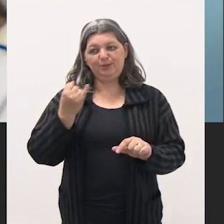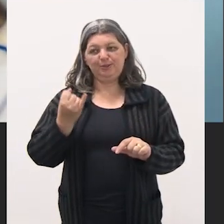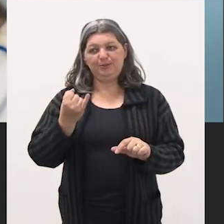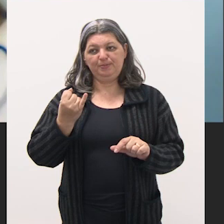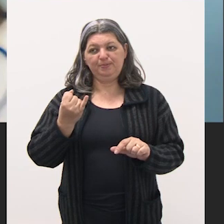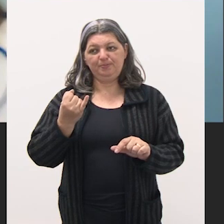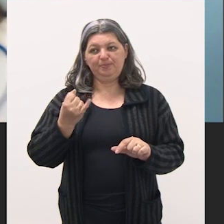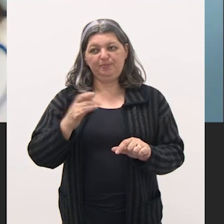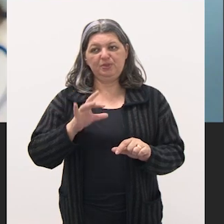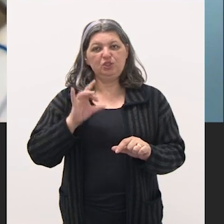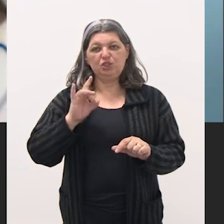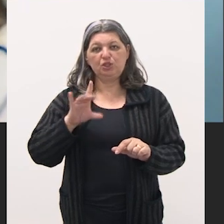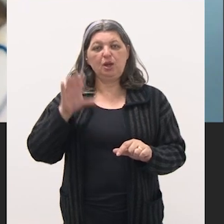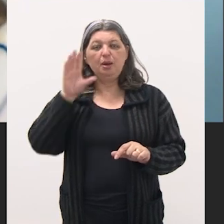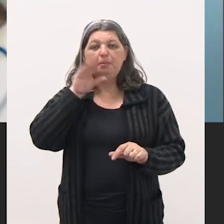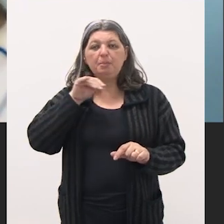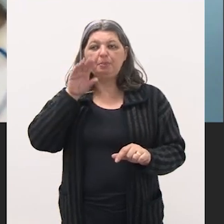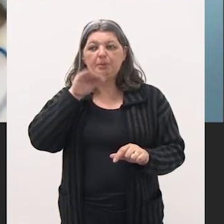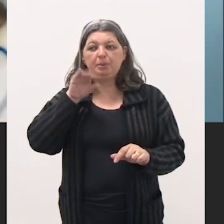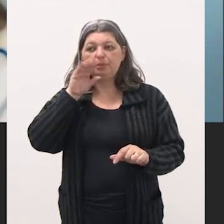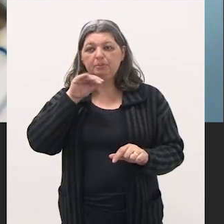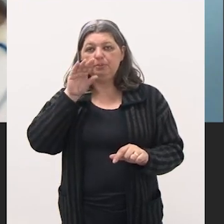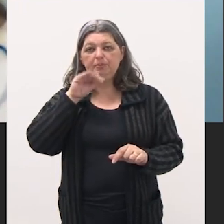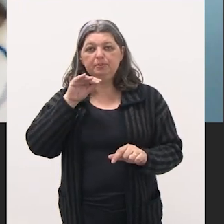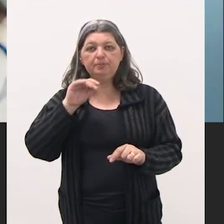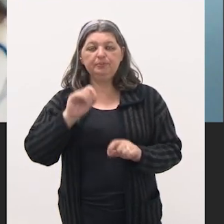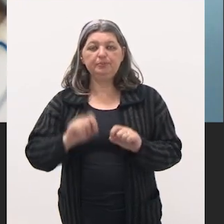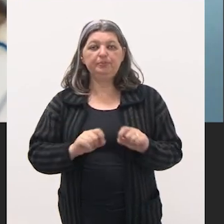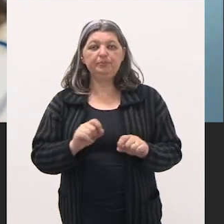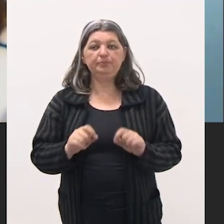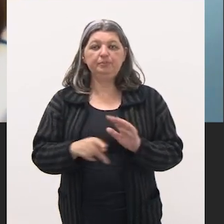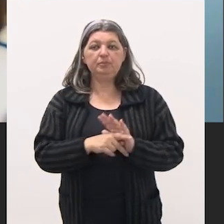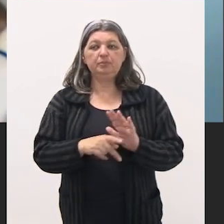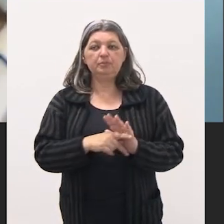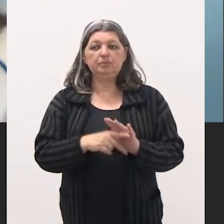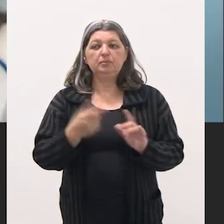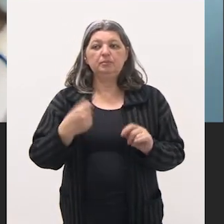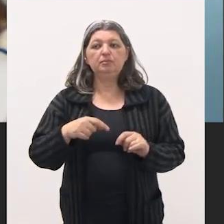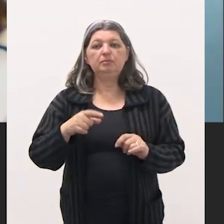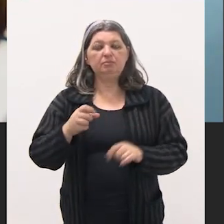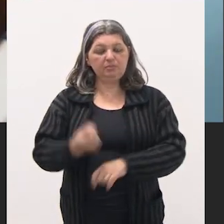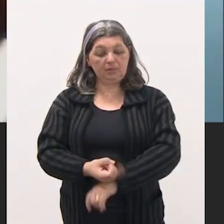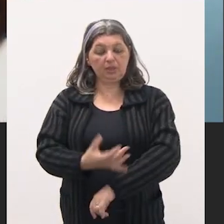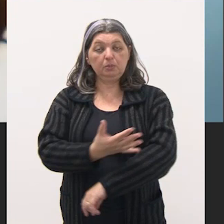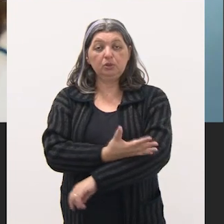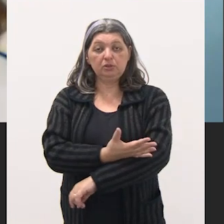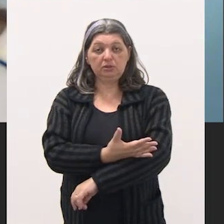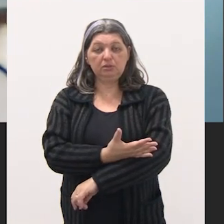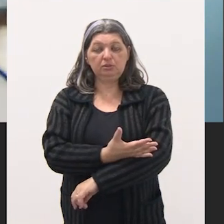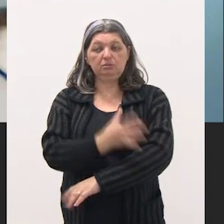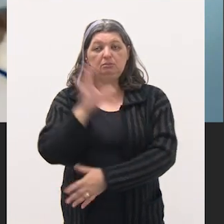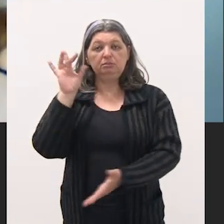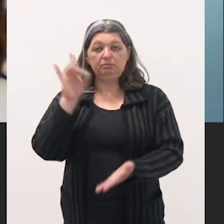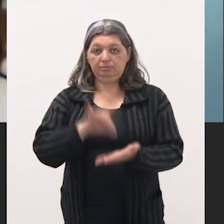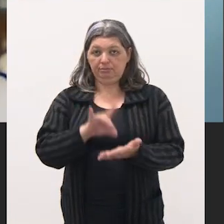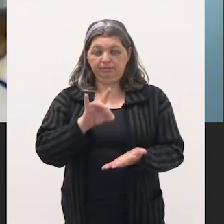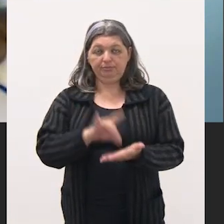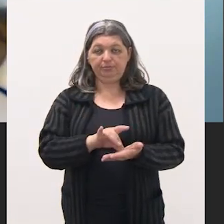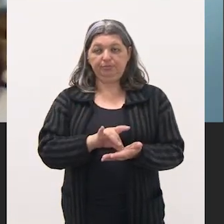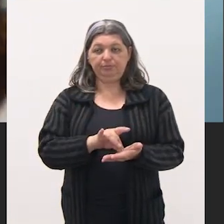ditas só com a boca. Elas precisam ser ditas com a emoção, com a realidade,